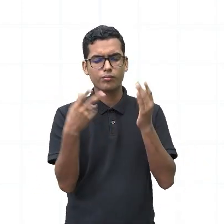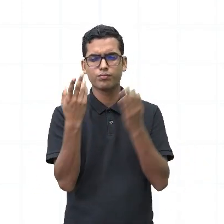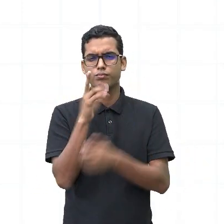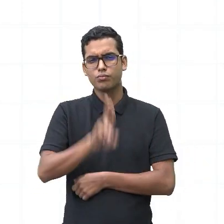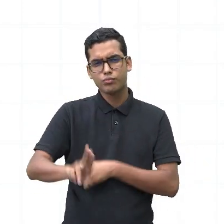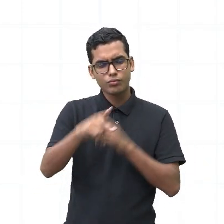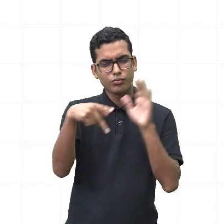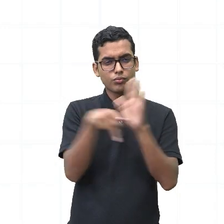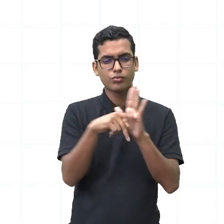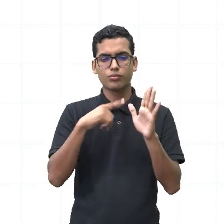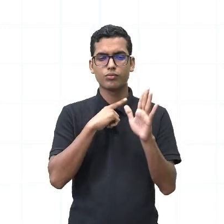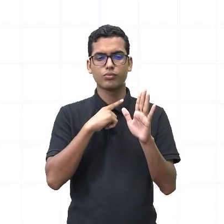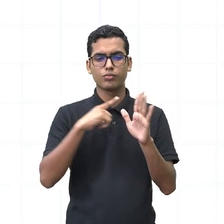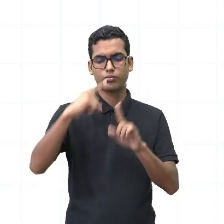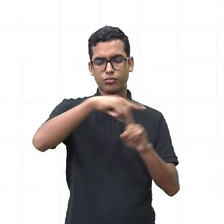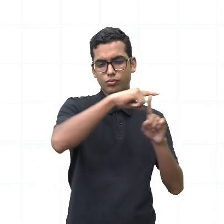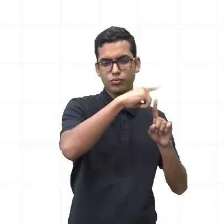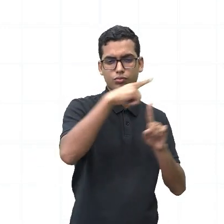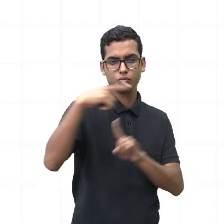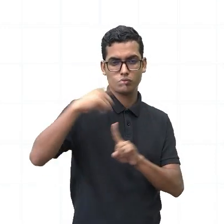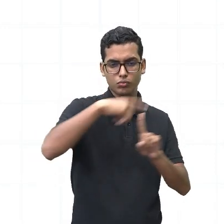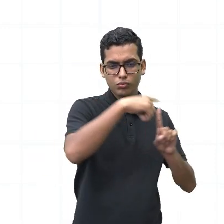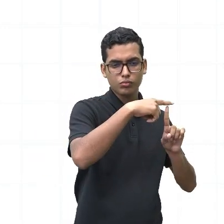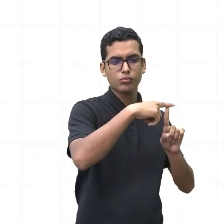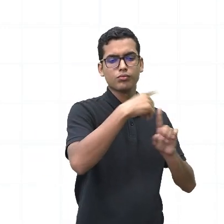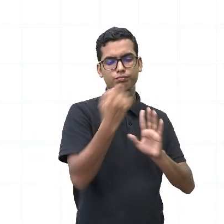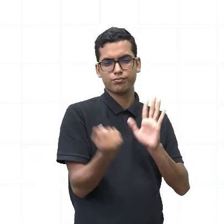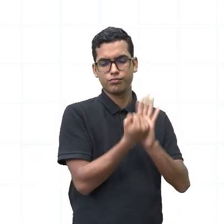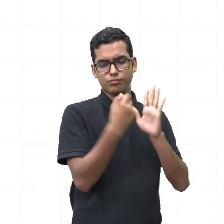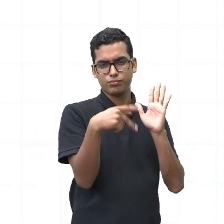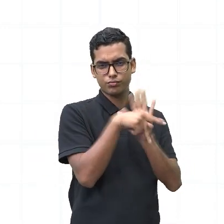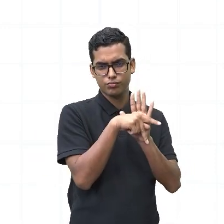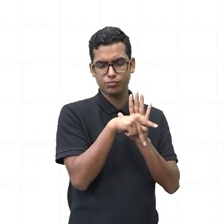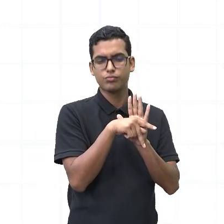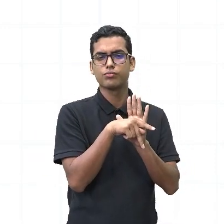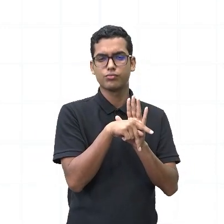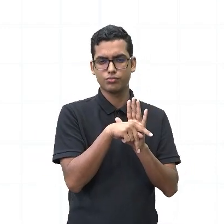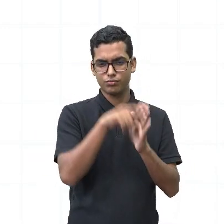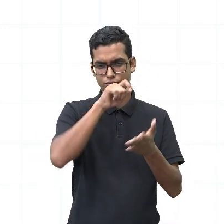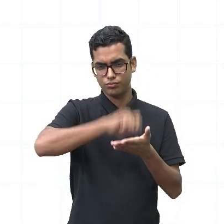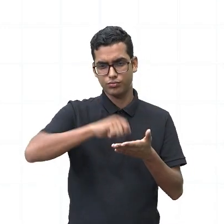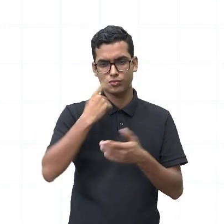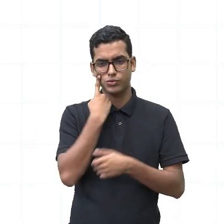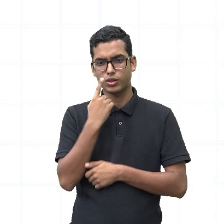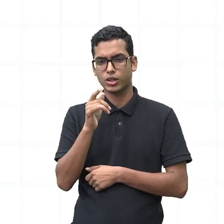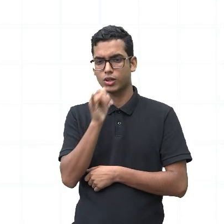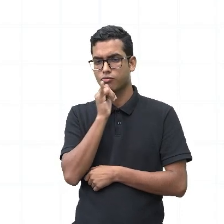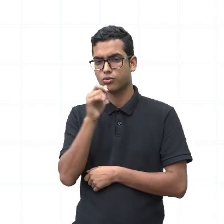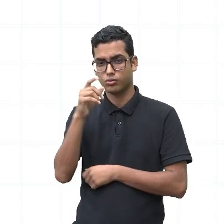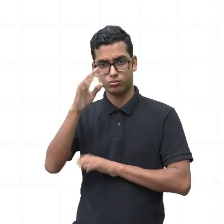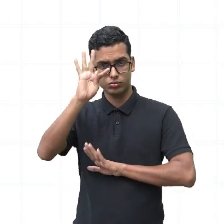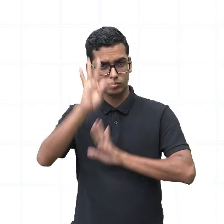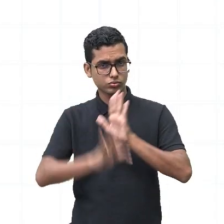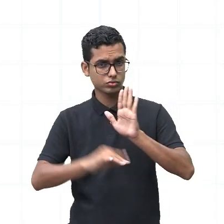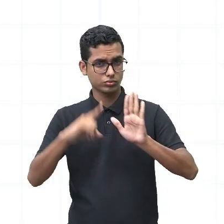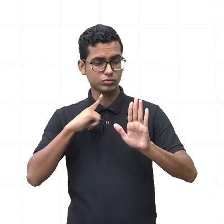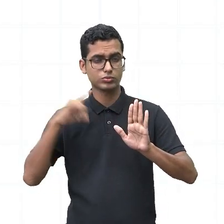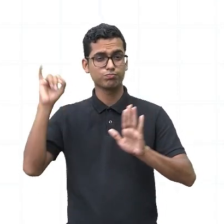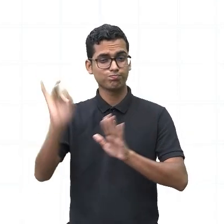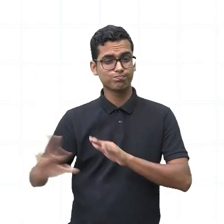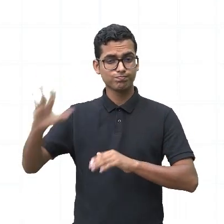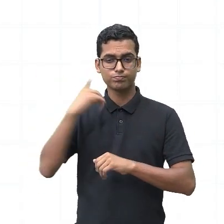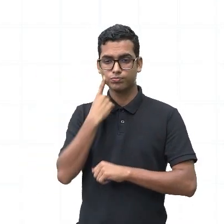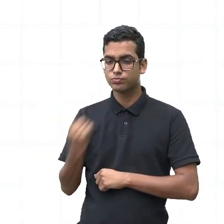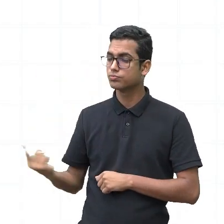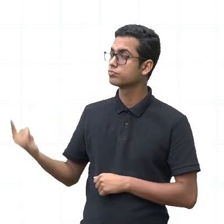ajudar a chegar às respostas, tá bom? Vejam que a imagem, se o seu texto tiver imagem, presta